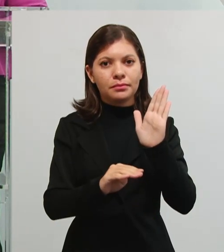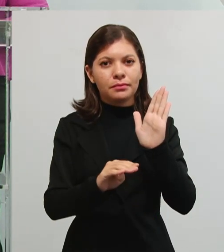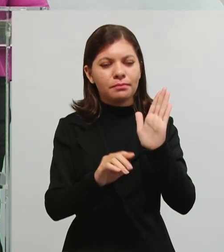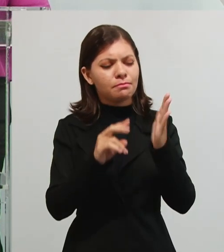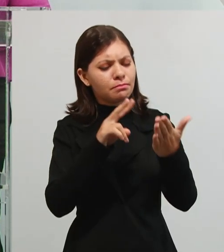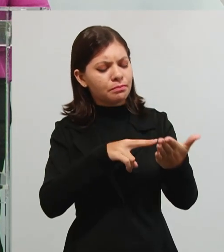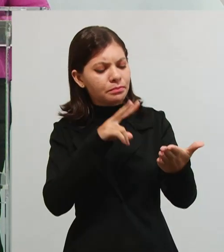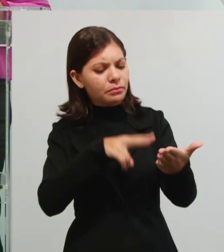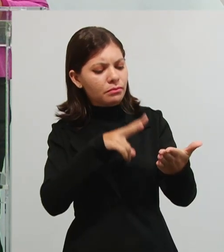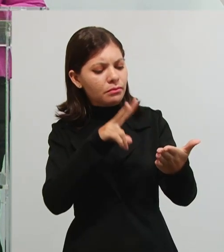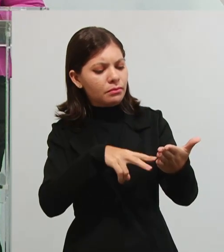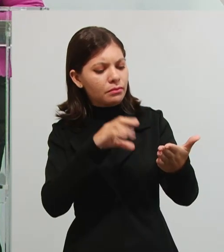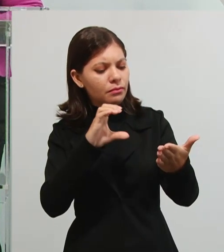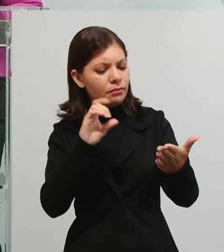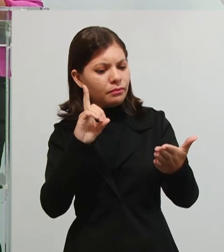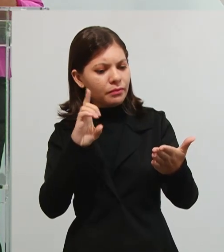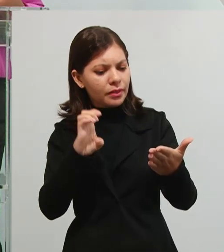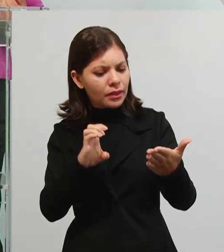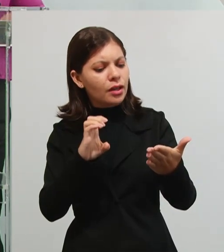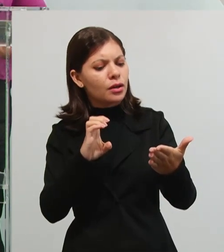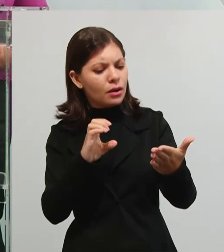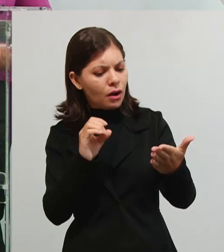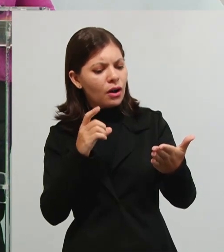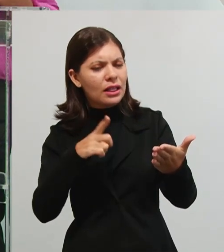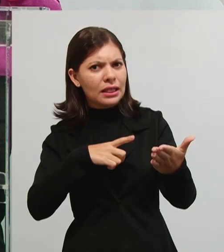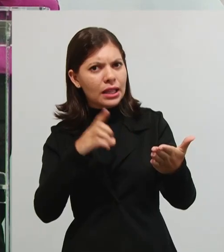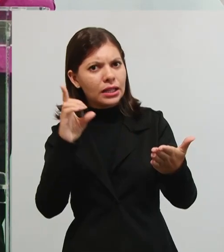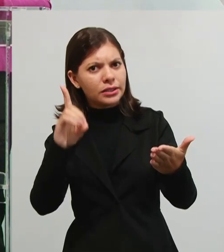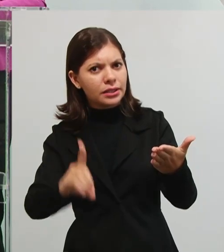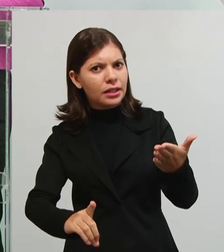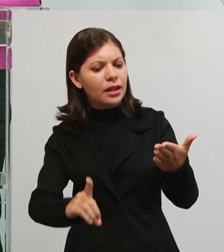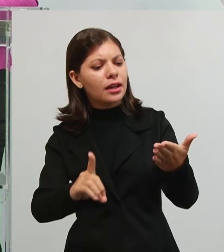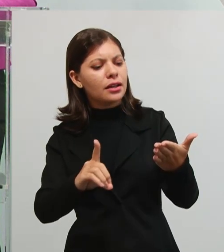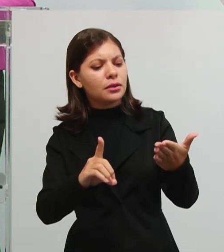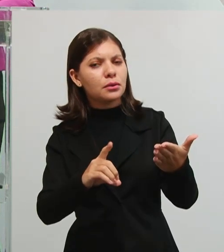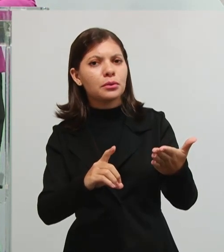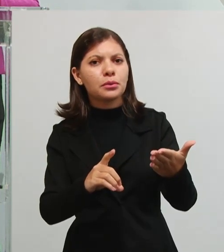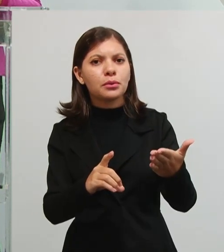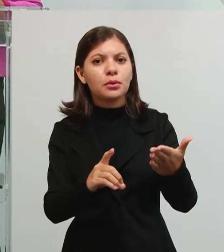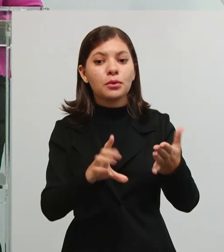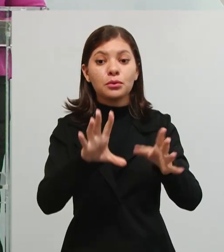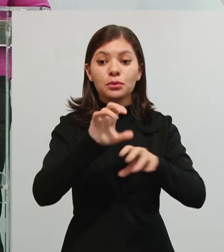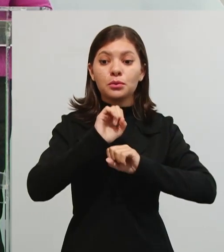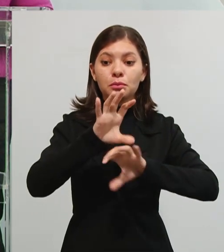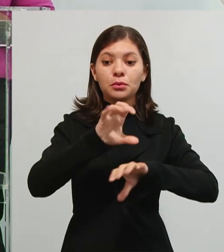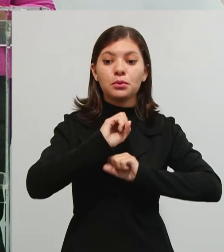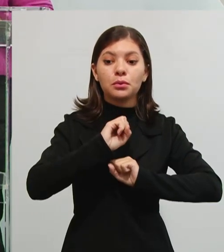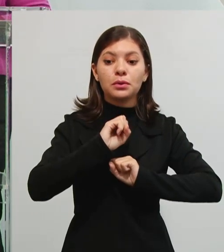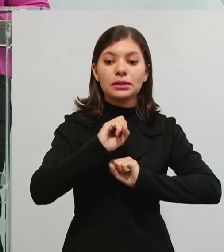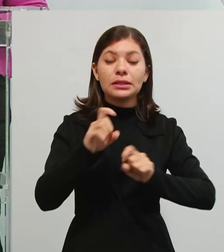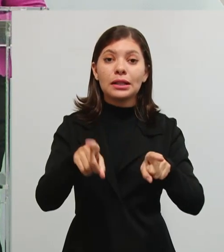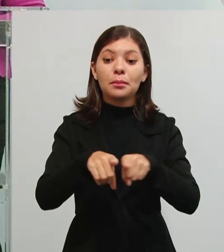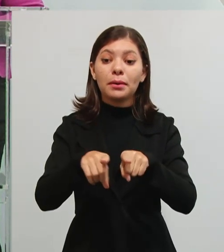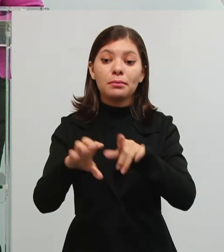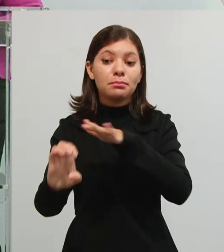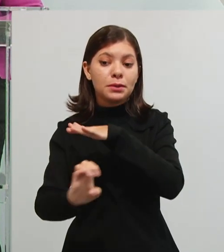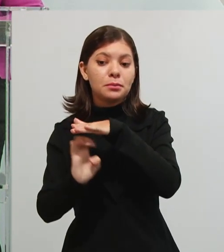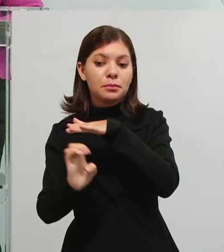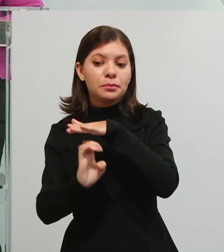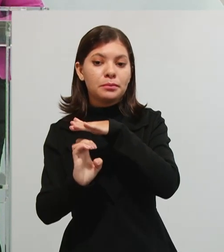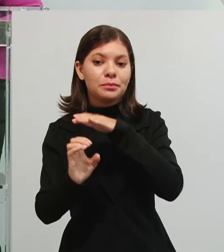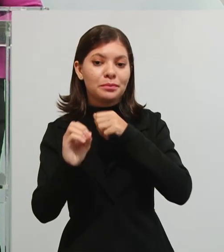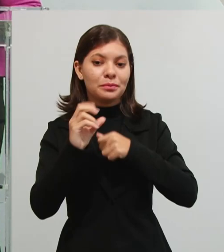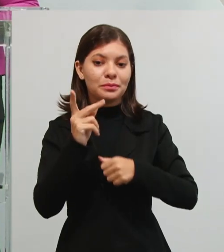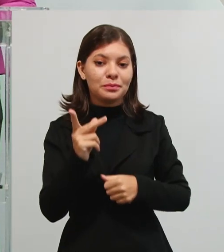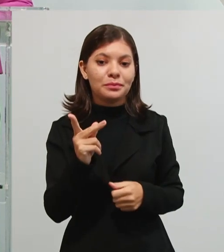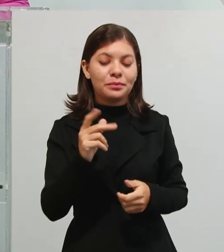fazer uma leitura, vocês vão ver que tem direitos e deveres dos consumidores e direitos e deveres das empresas. Tudo